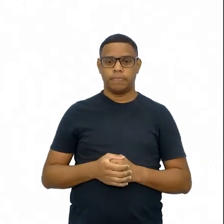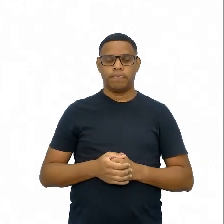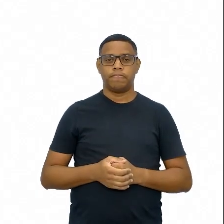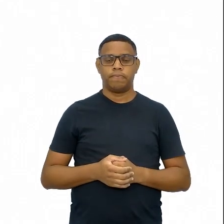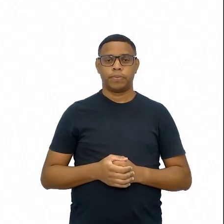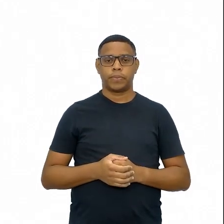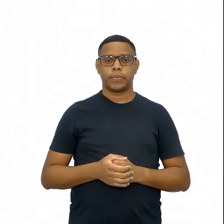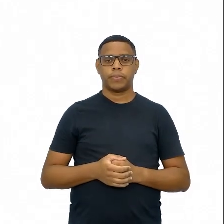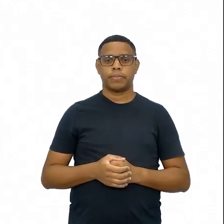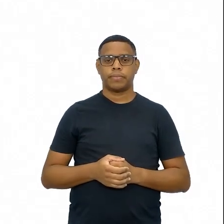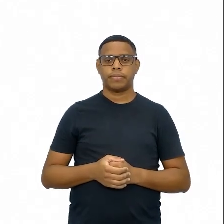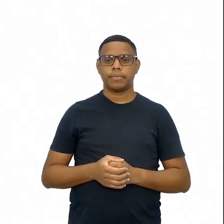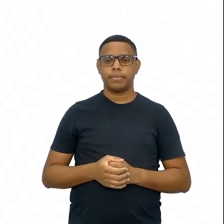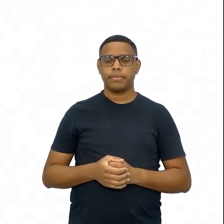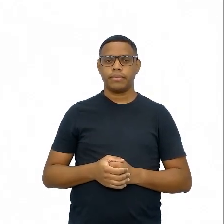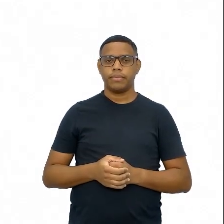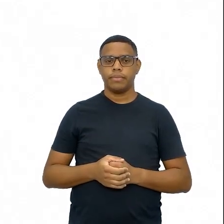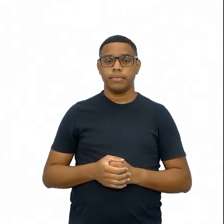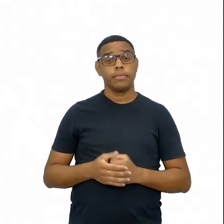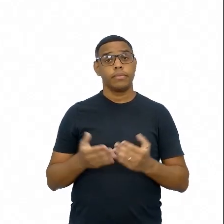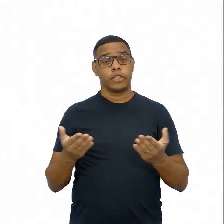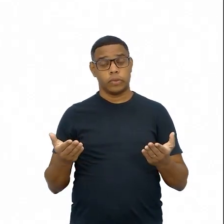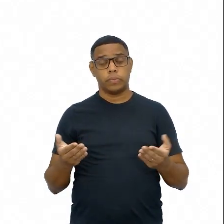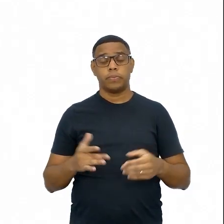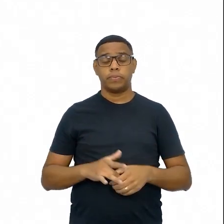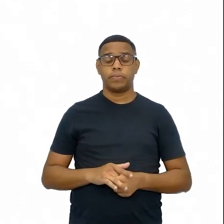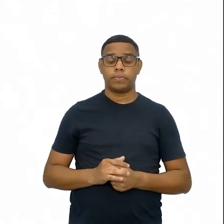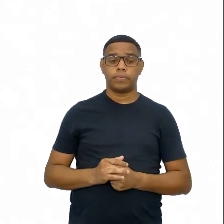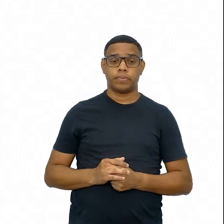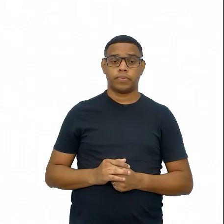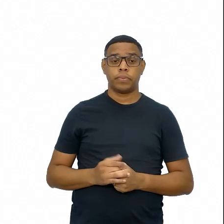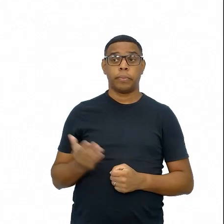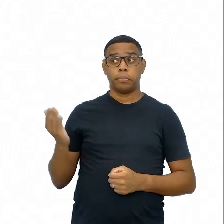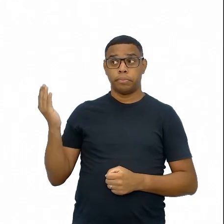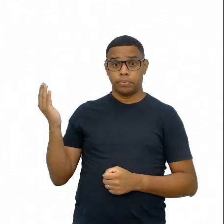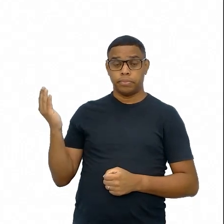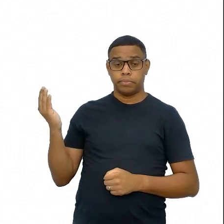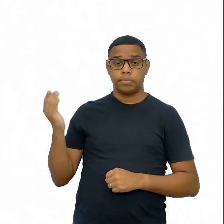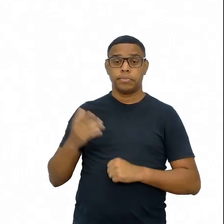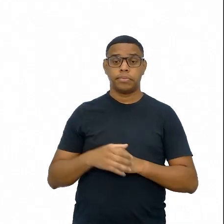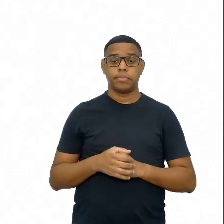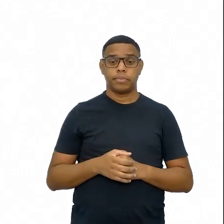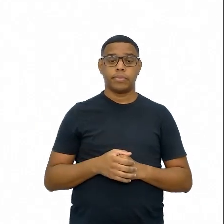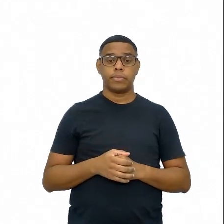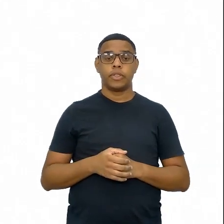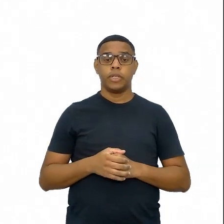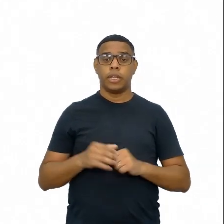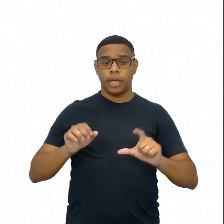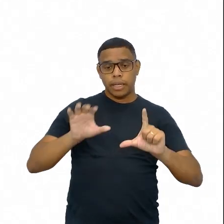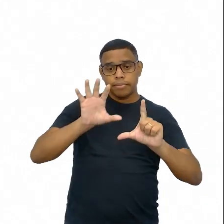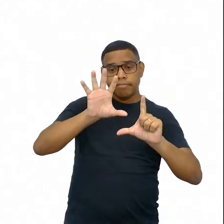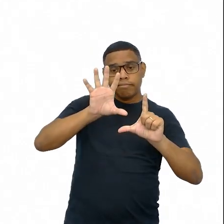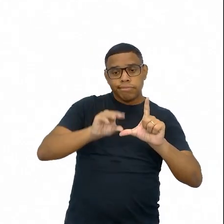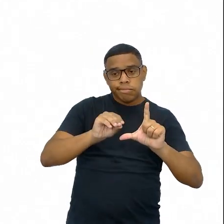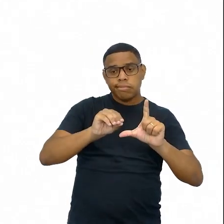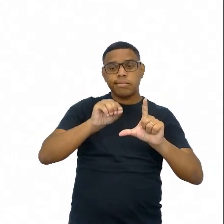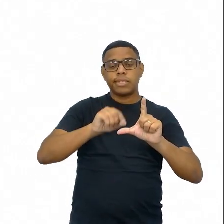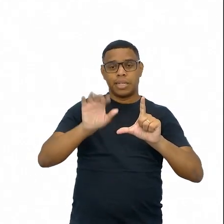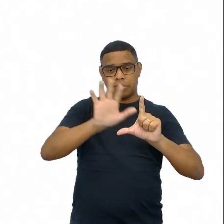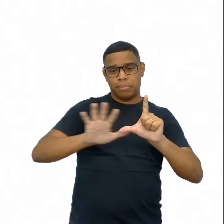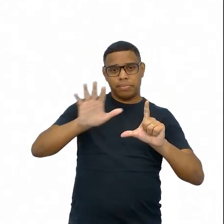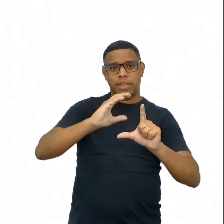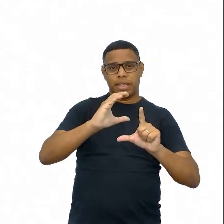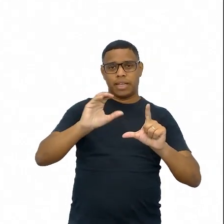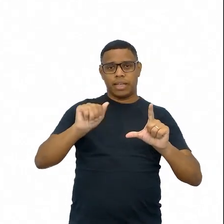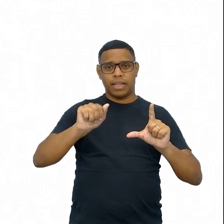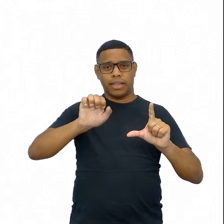lá. Bom, aqui também, né, é um print da tela lá da plataforma